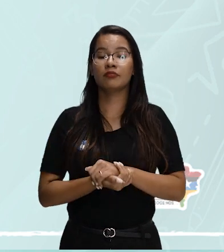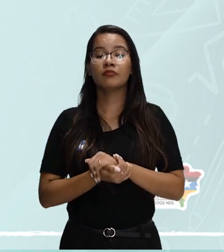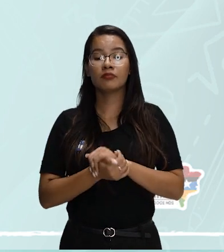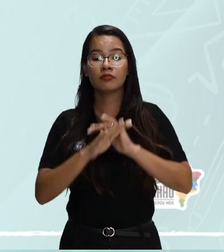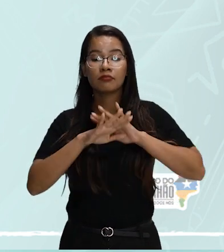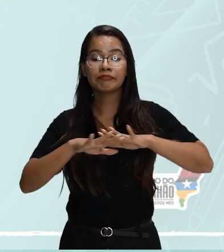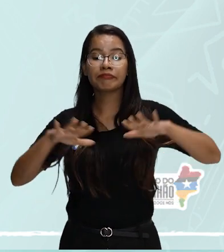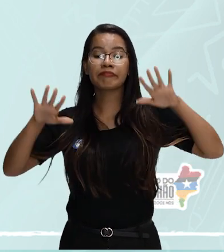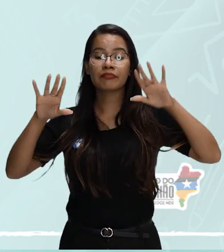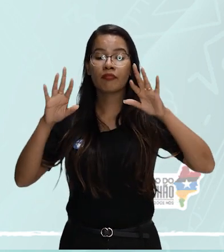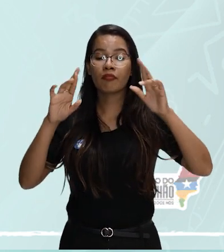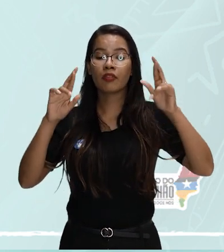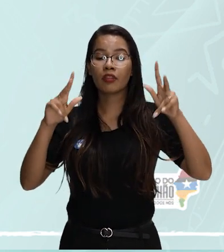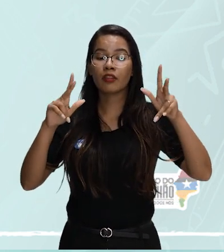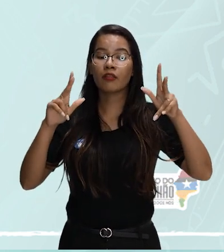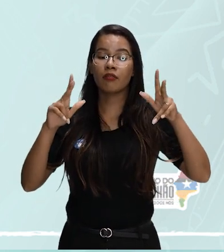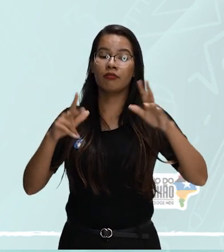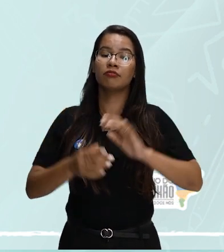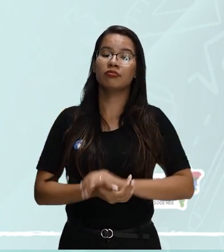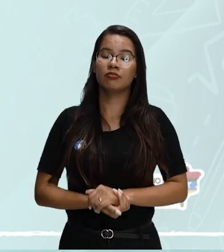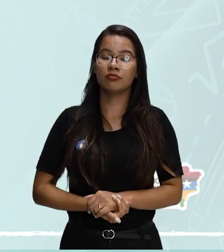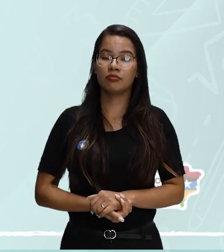exemplo, né, uma figura de